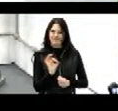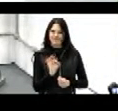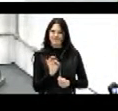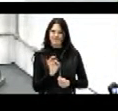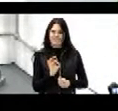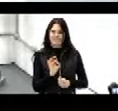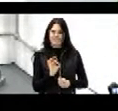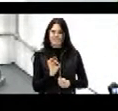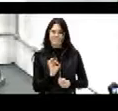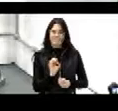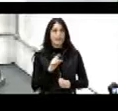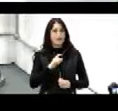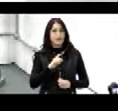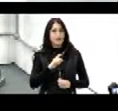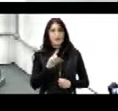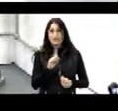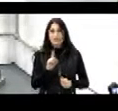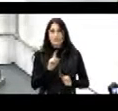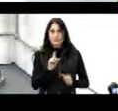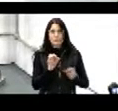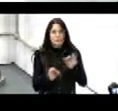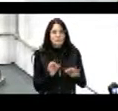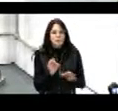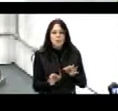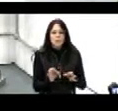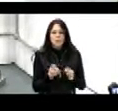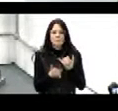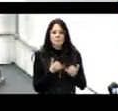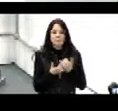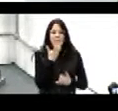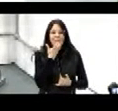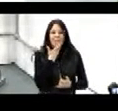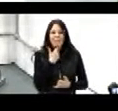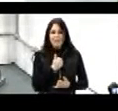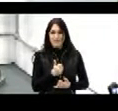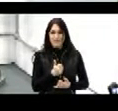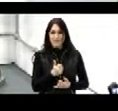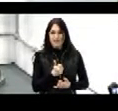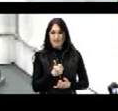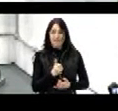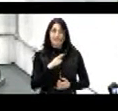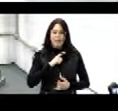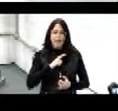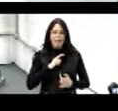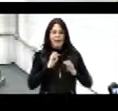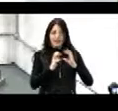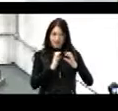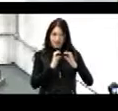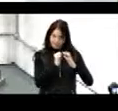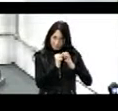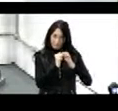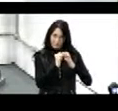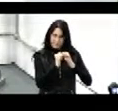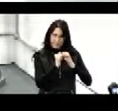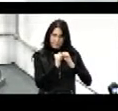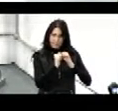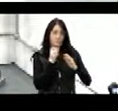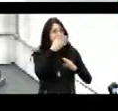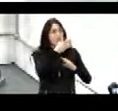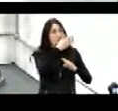cerebral estarem frequentando lugares ou escolas que tratam de crianças com